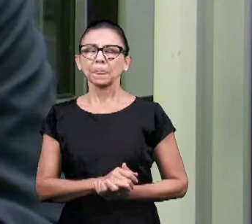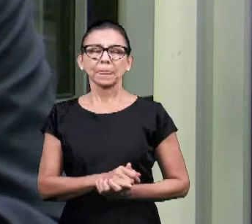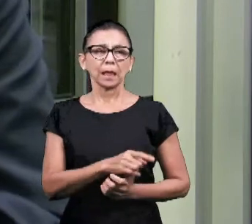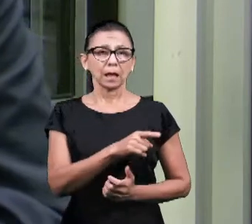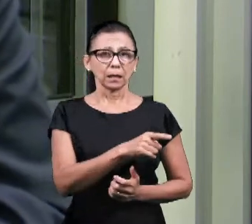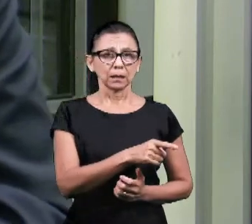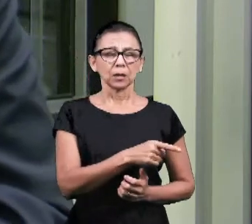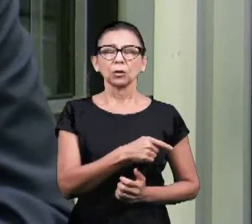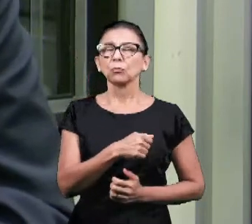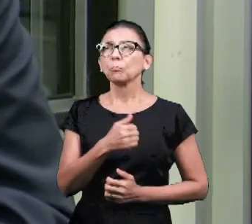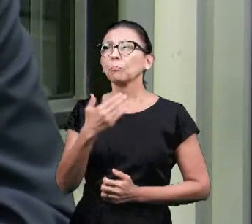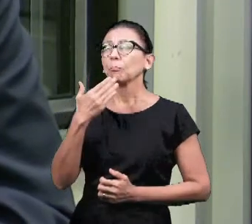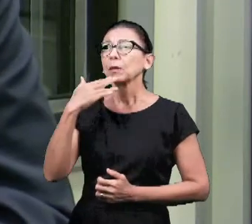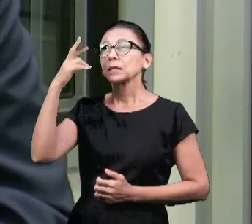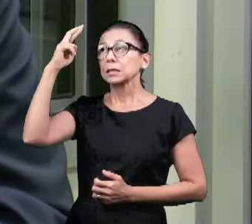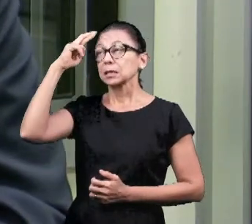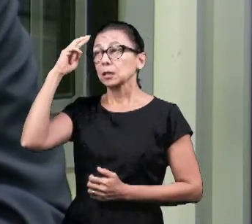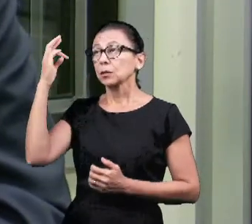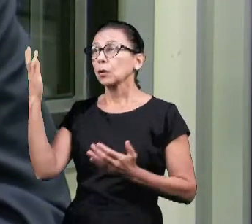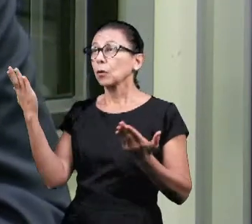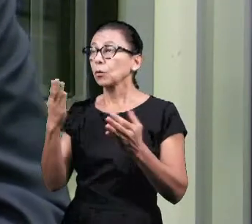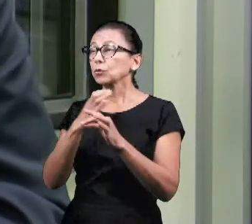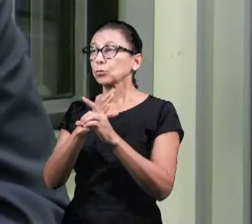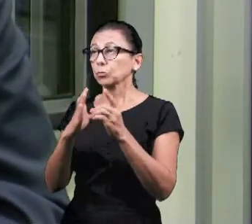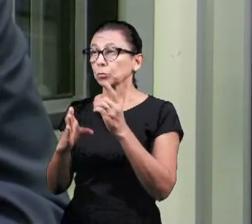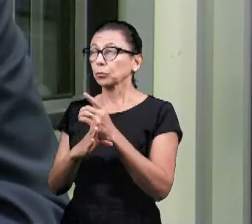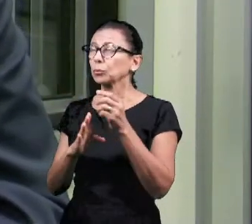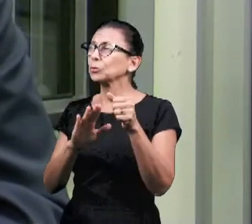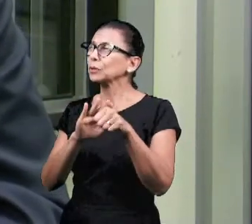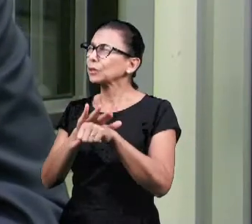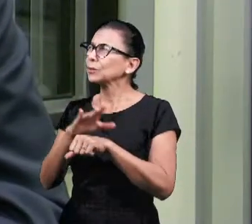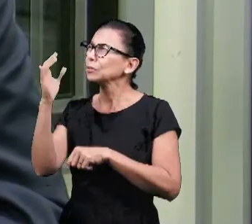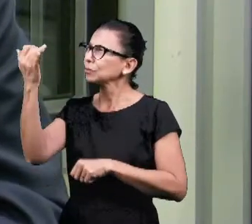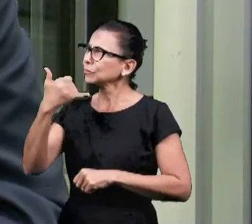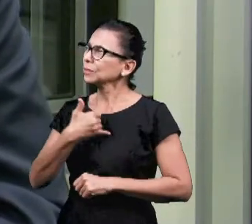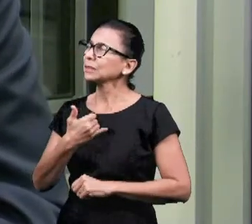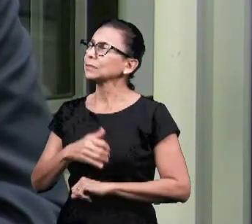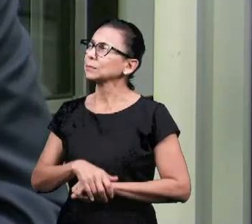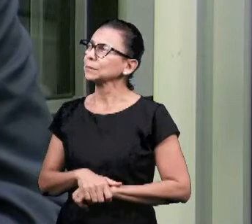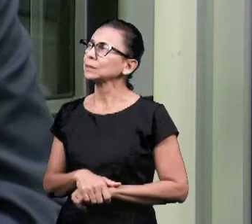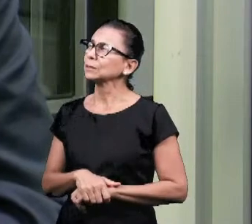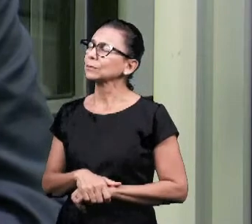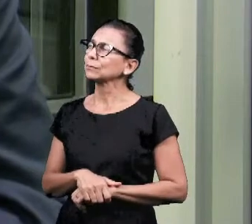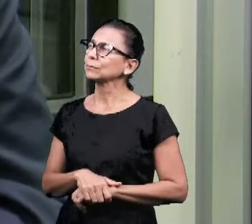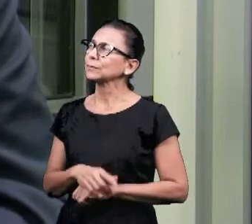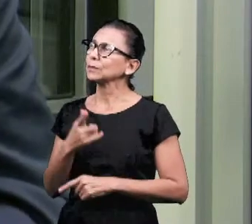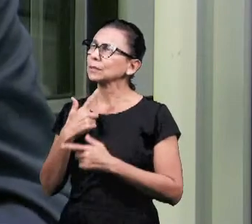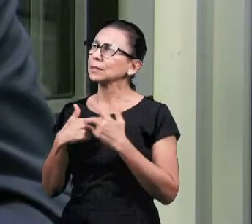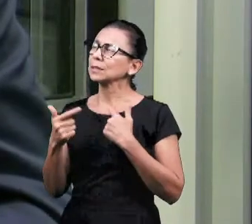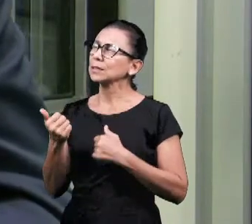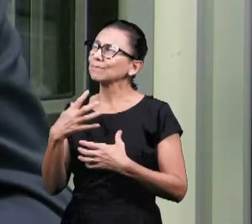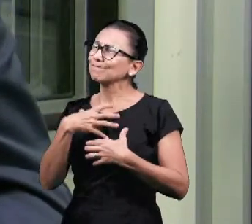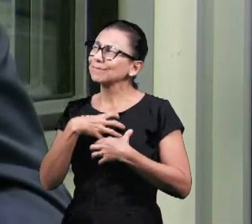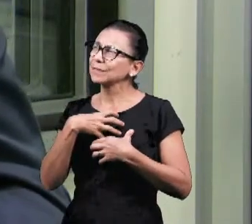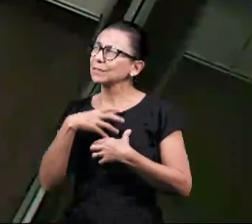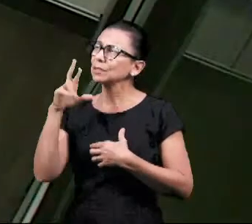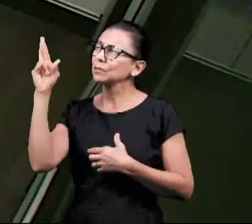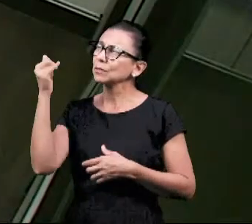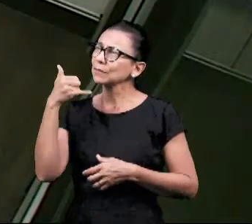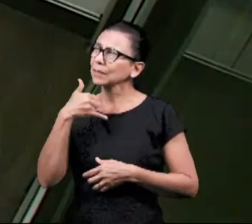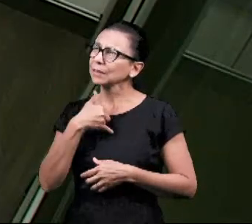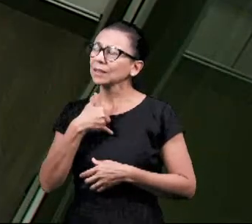no culto da noite. Eu falei: Senhor, eu quero ouvir a tua voz. A gente estava... O senhor era obreiro?